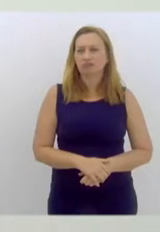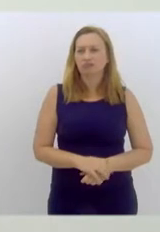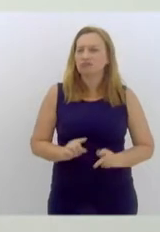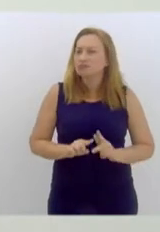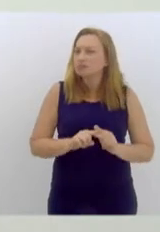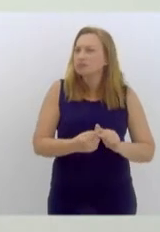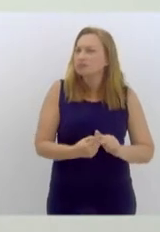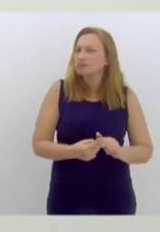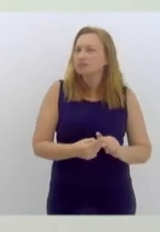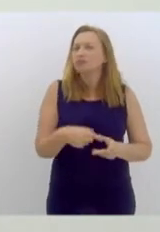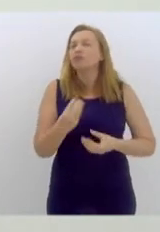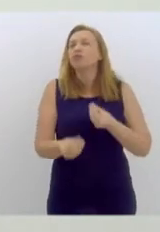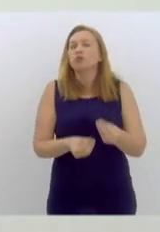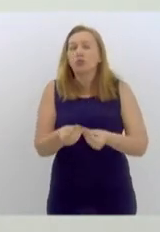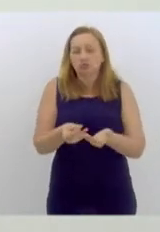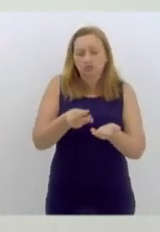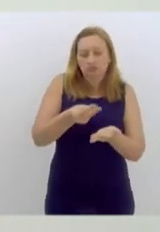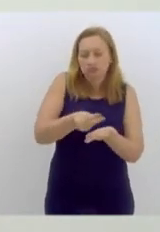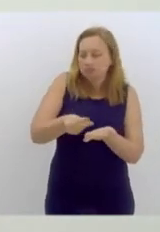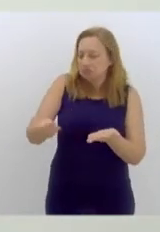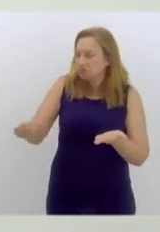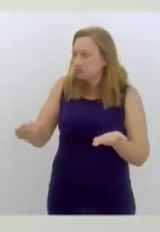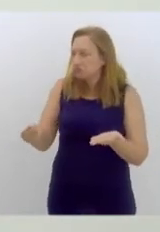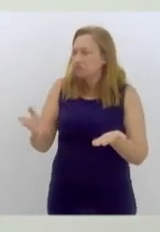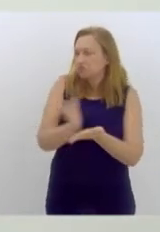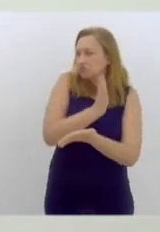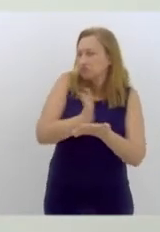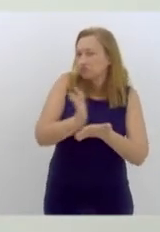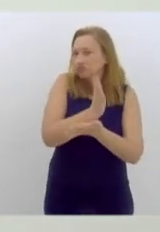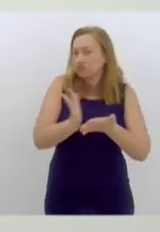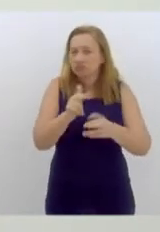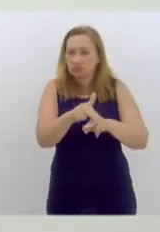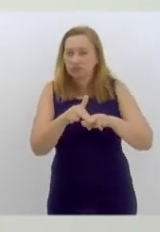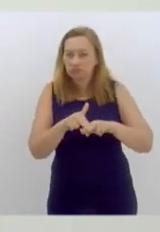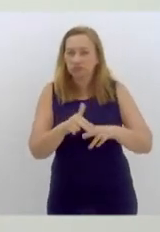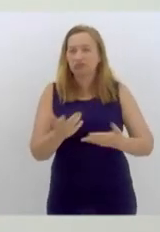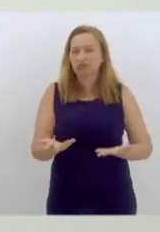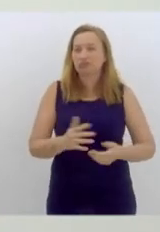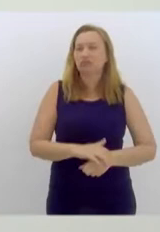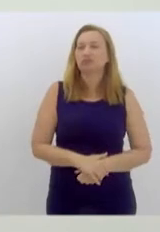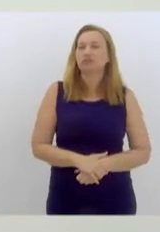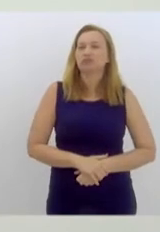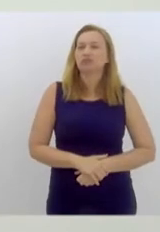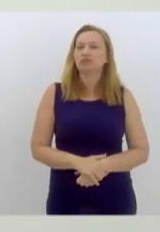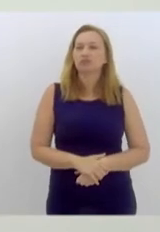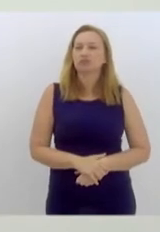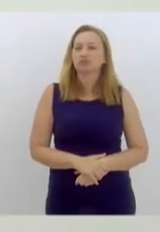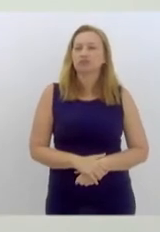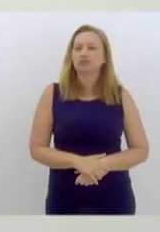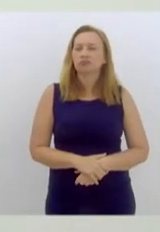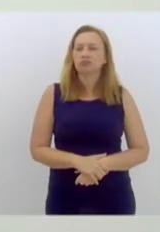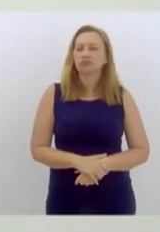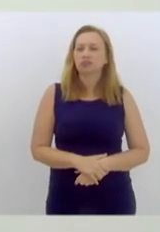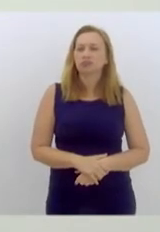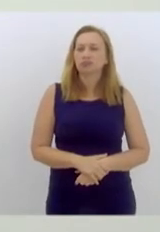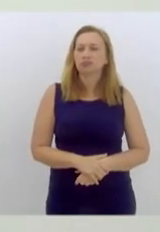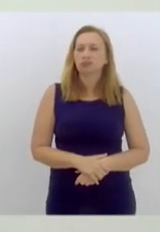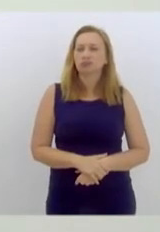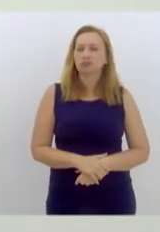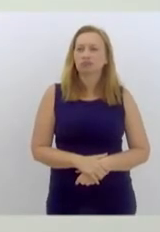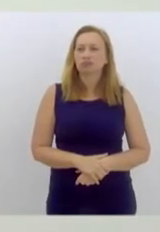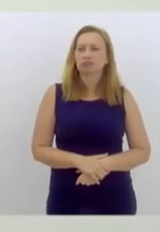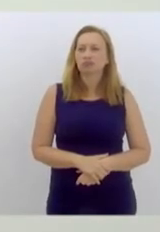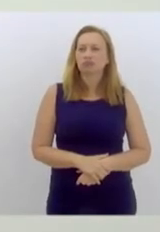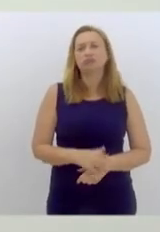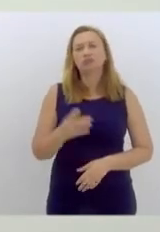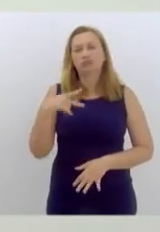regulamentar como vai ser essa distribuição, por algumas razões. Primeiro, um princípio democrático. A gente quer incluir princípio de gestão democrática aqui. O parlamento é